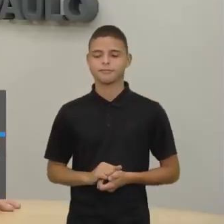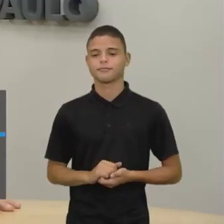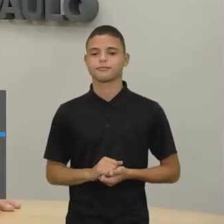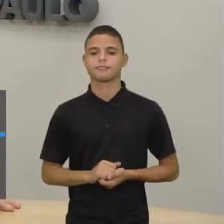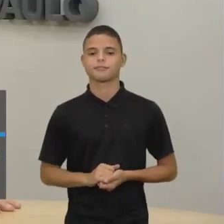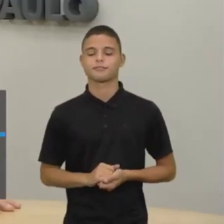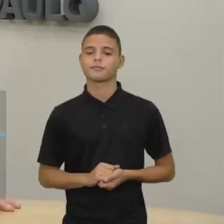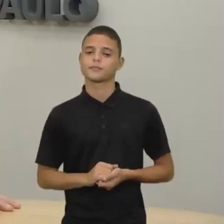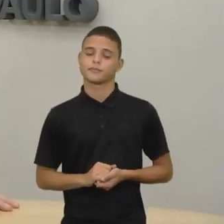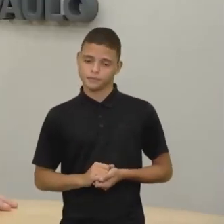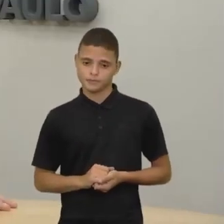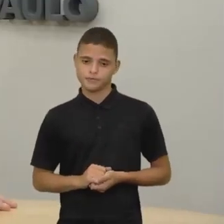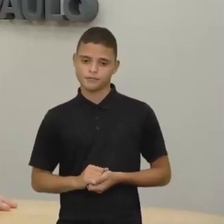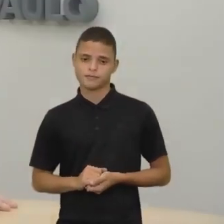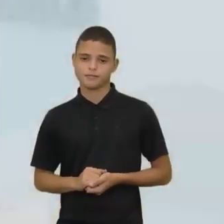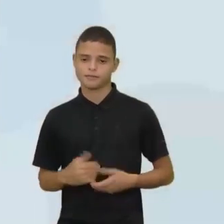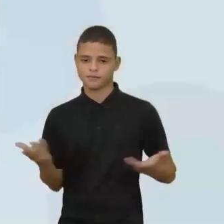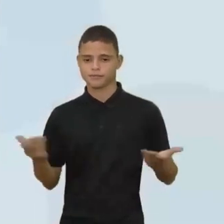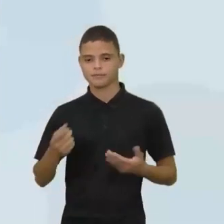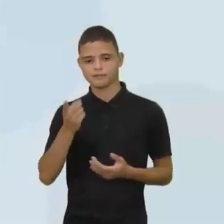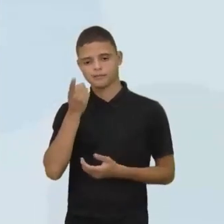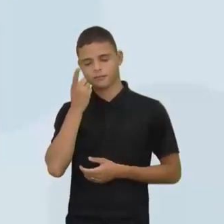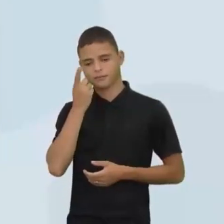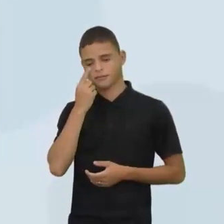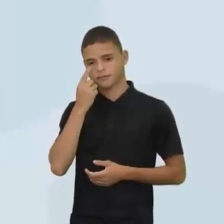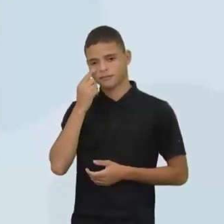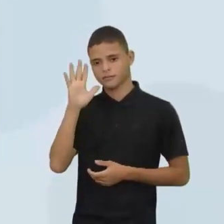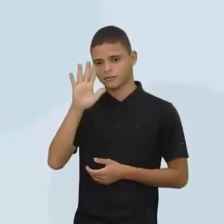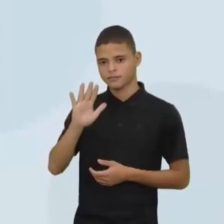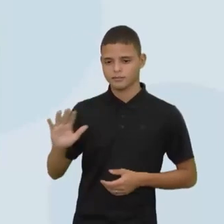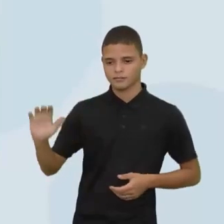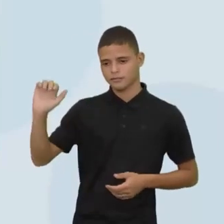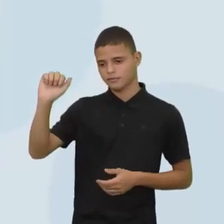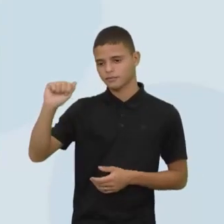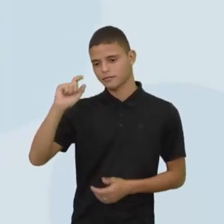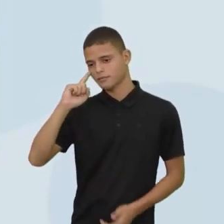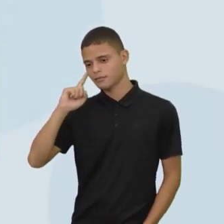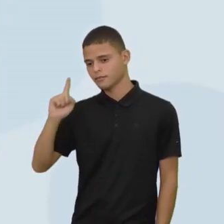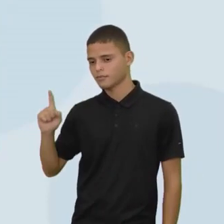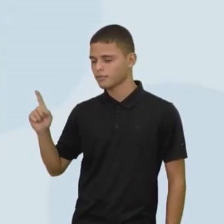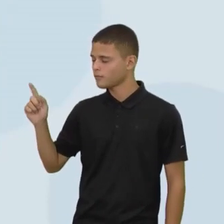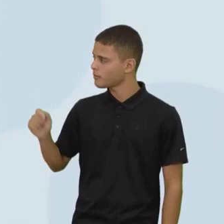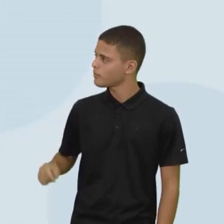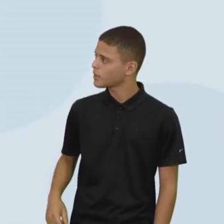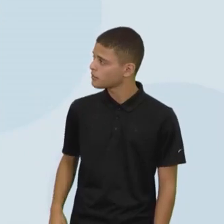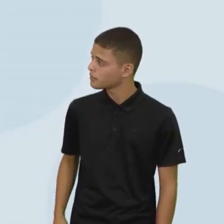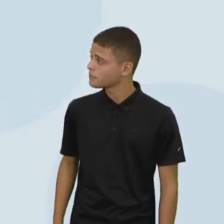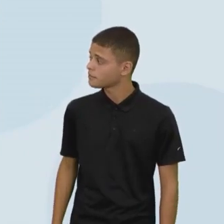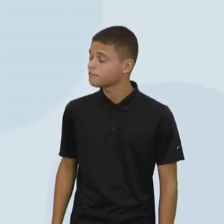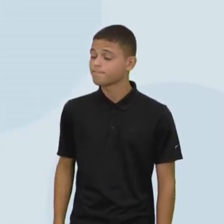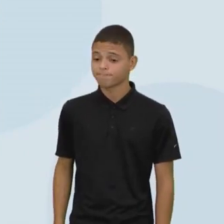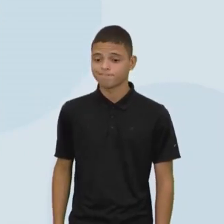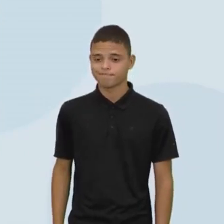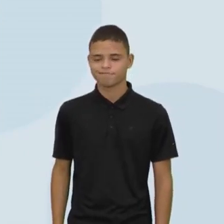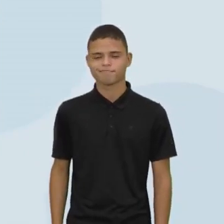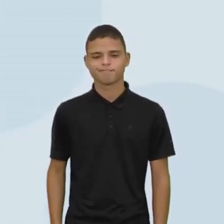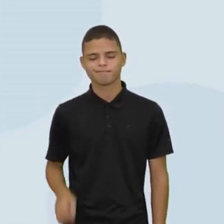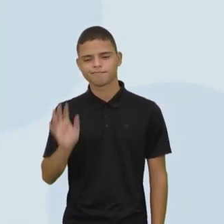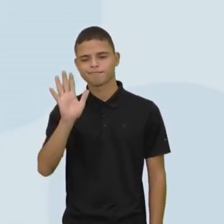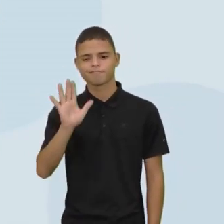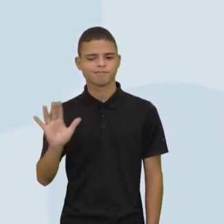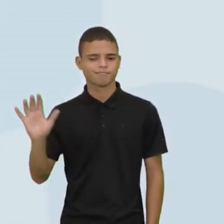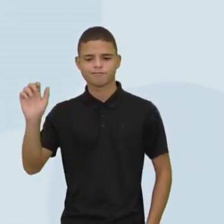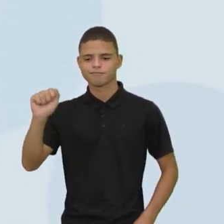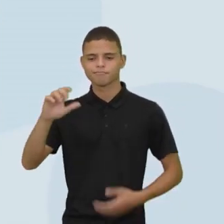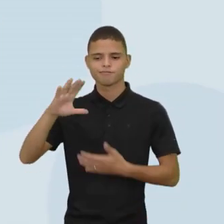ver lá o território da Ásia Físico, que é bastante interessante aí. A gente vê aí o território do continente asiático,